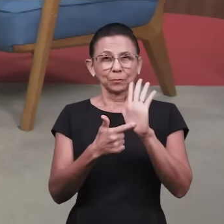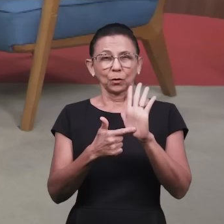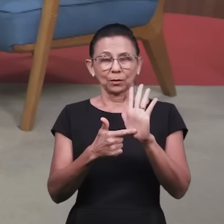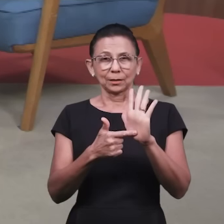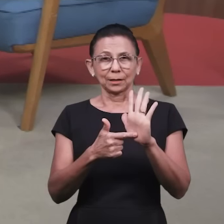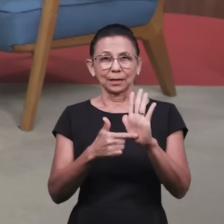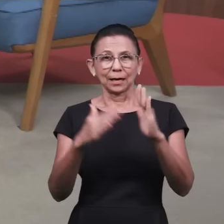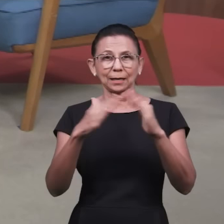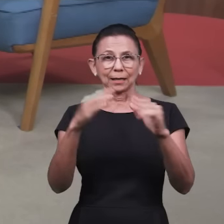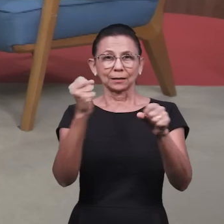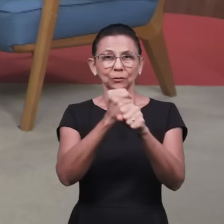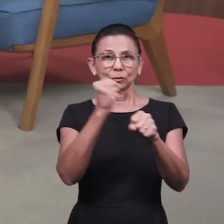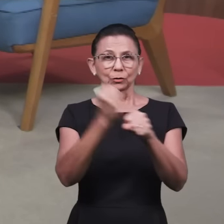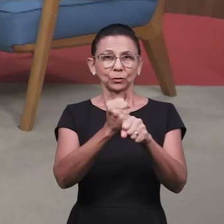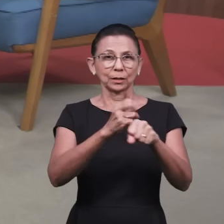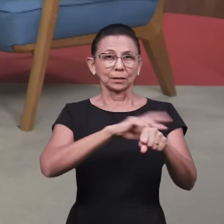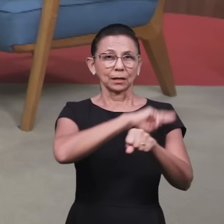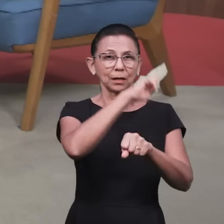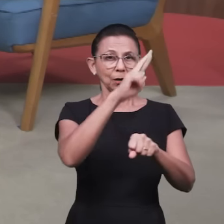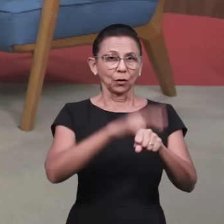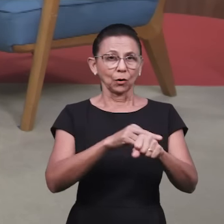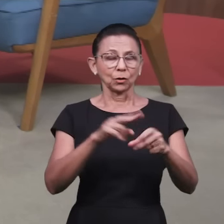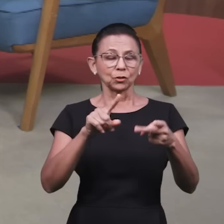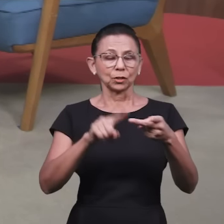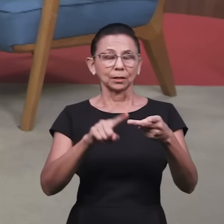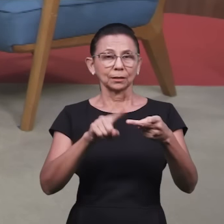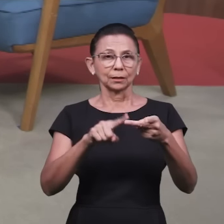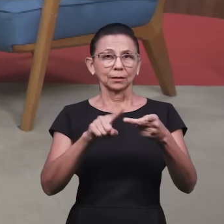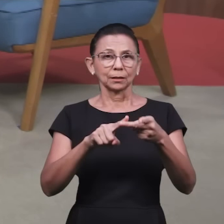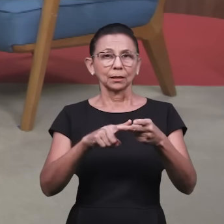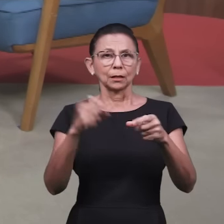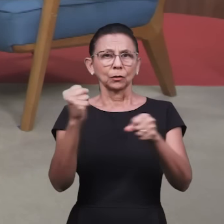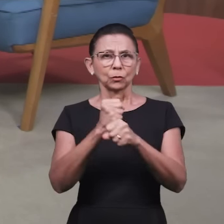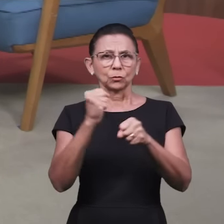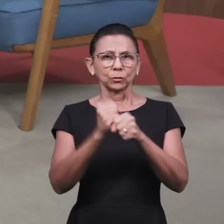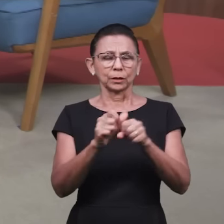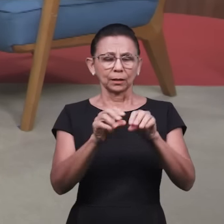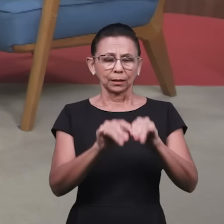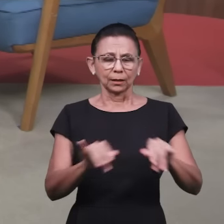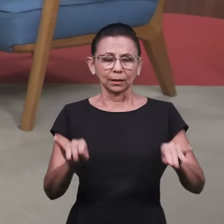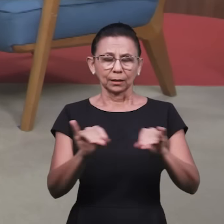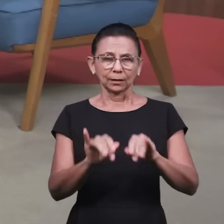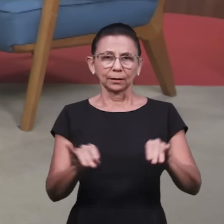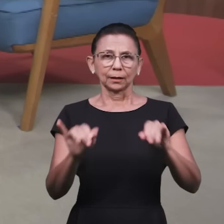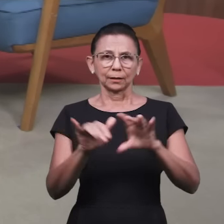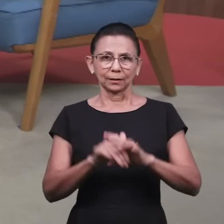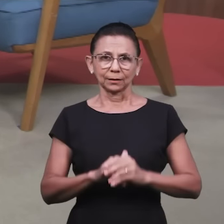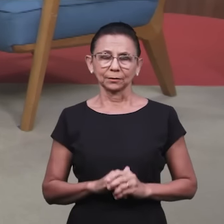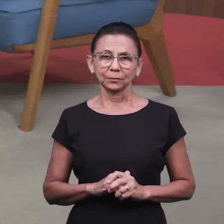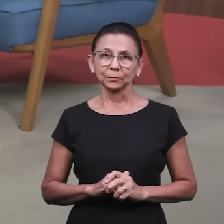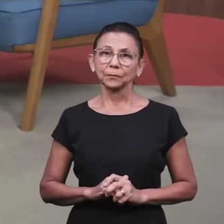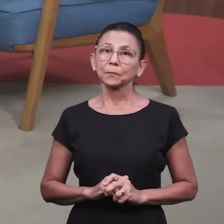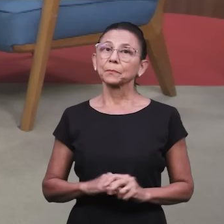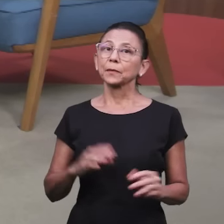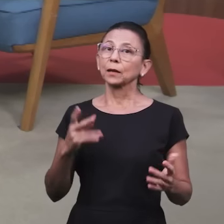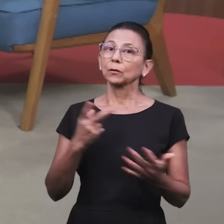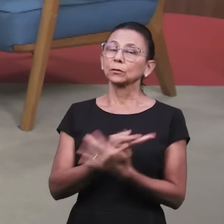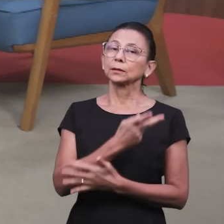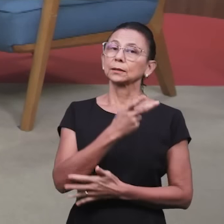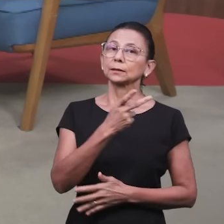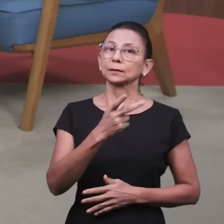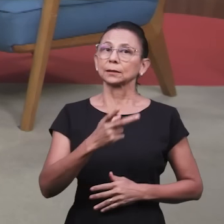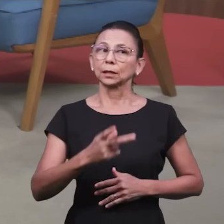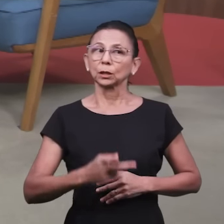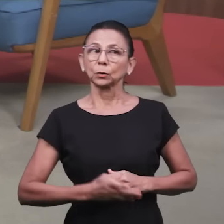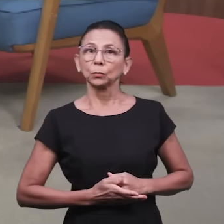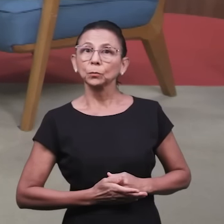rocha e sobre a areia traz um juízo. O texto diz que veio o